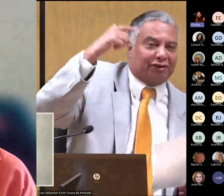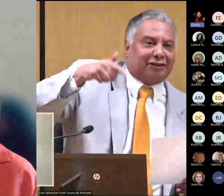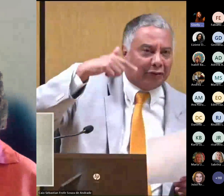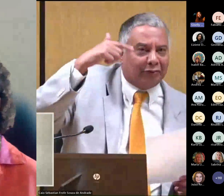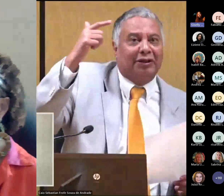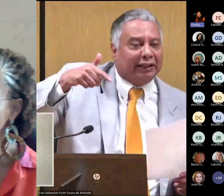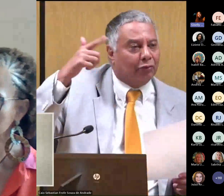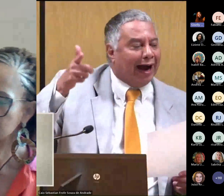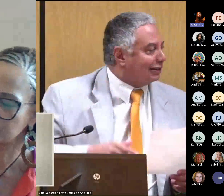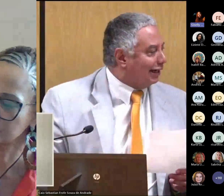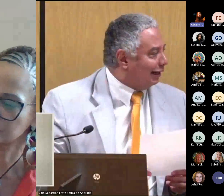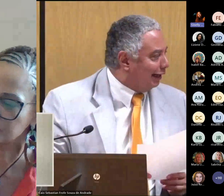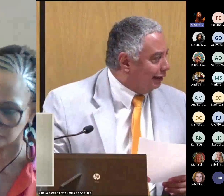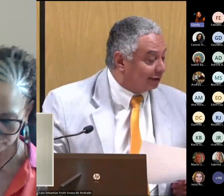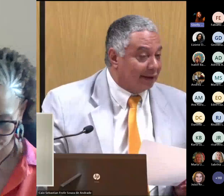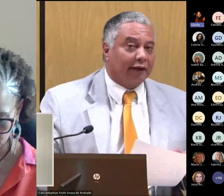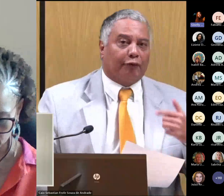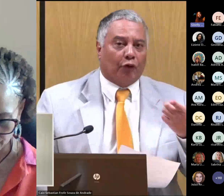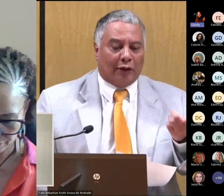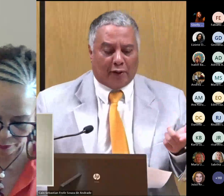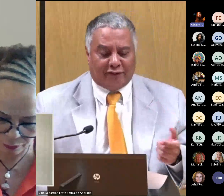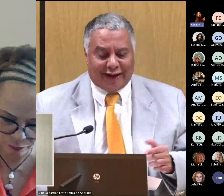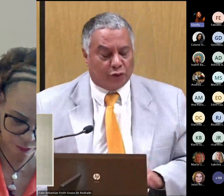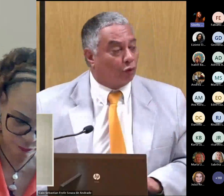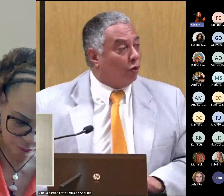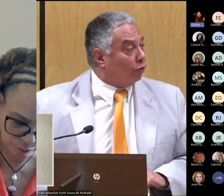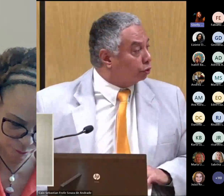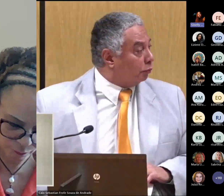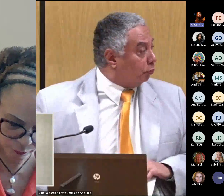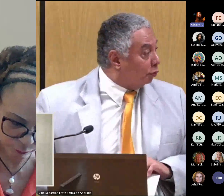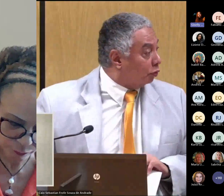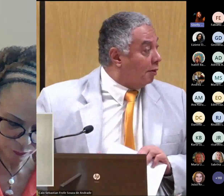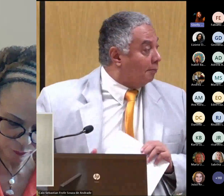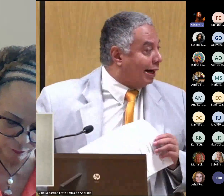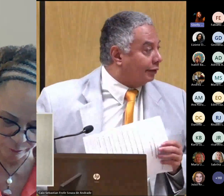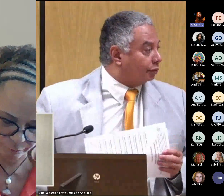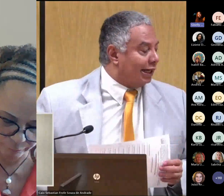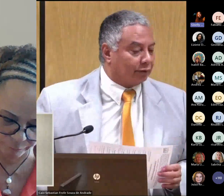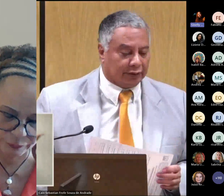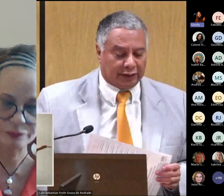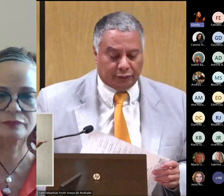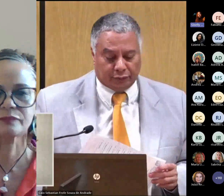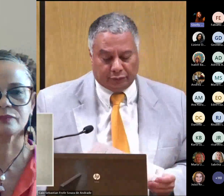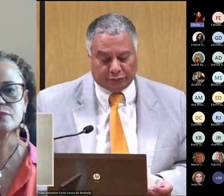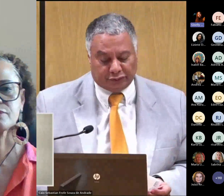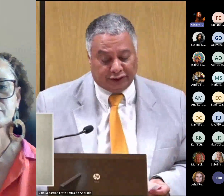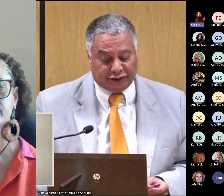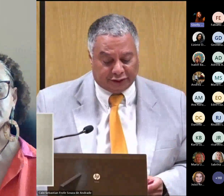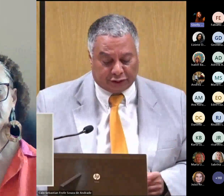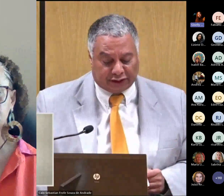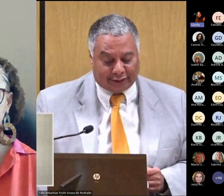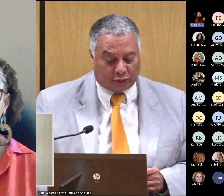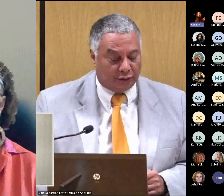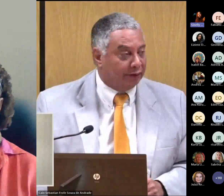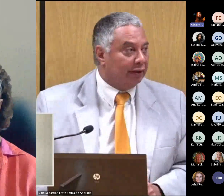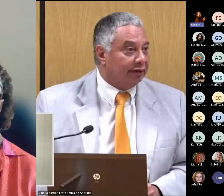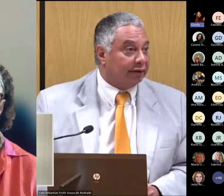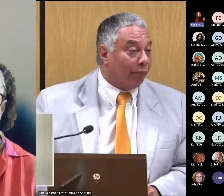outros que são iguais a eles que foram aprovados no concurso público para os cart os dirigentes de